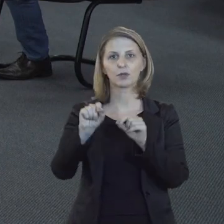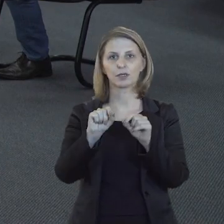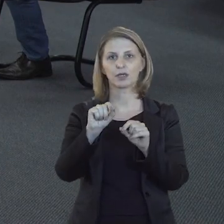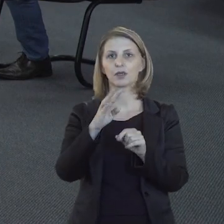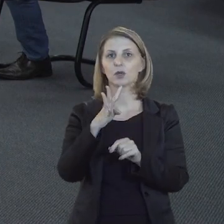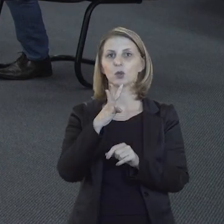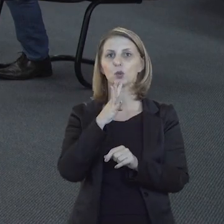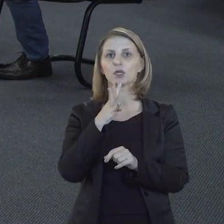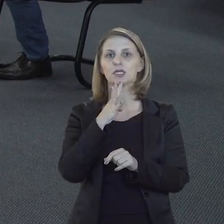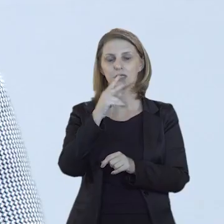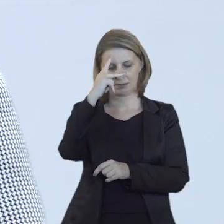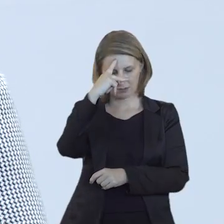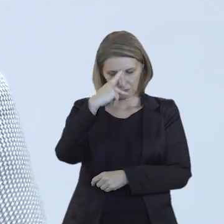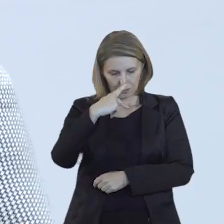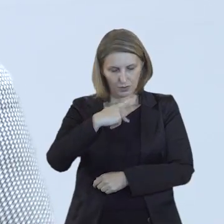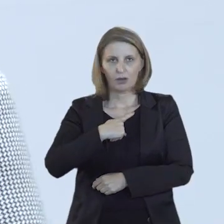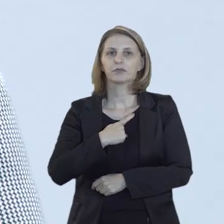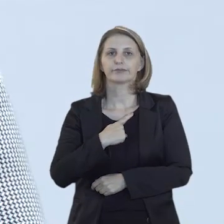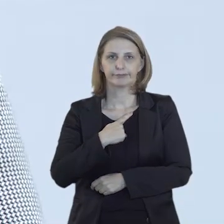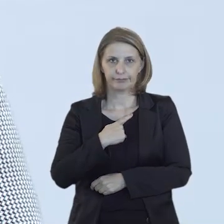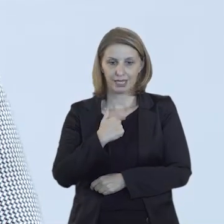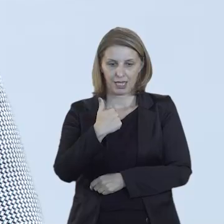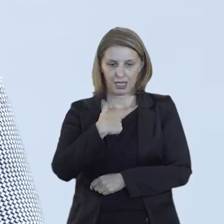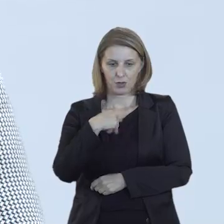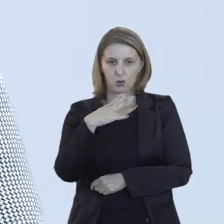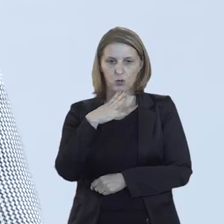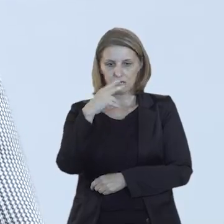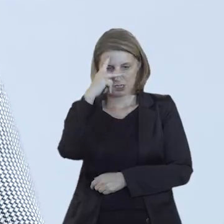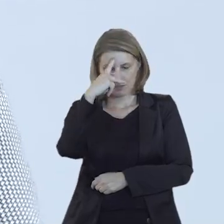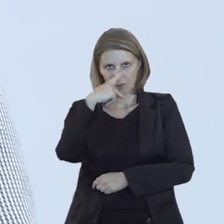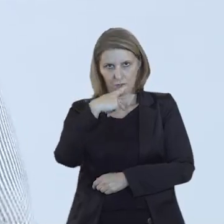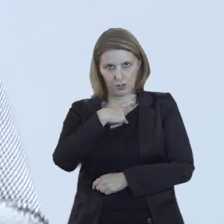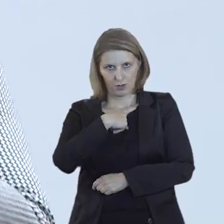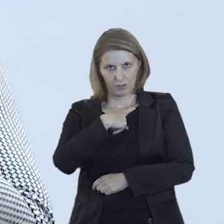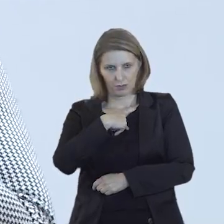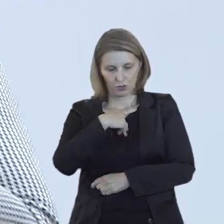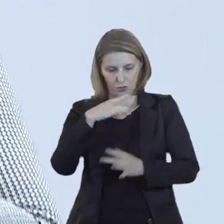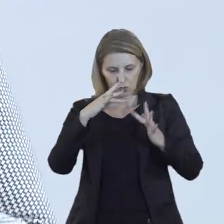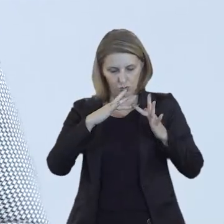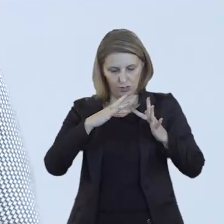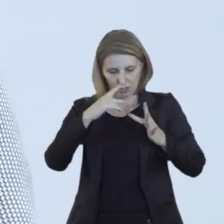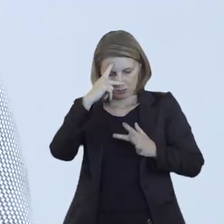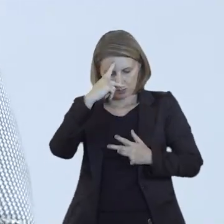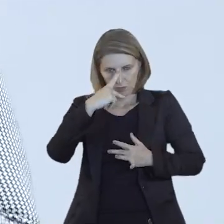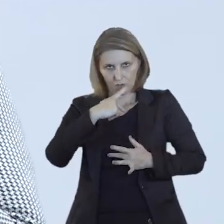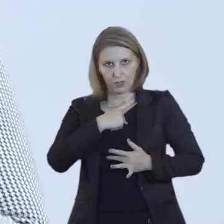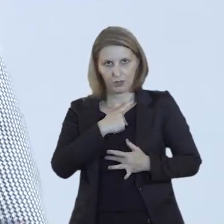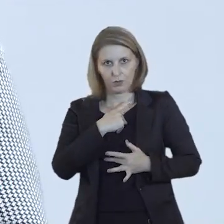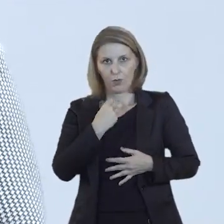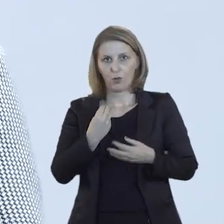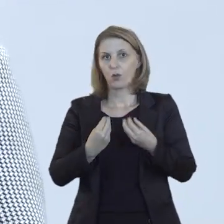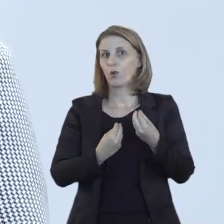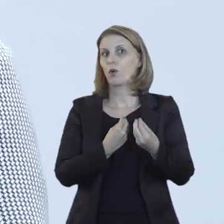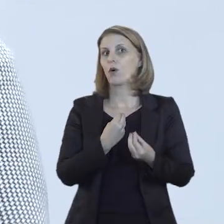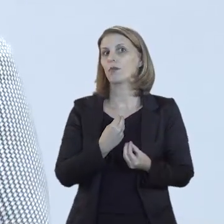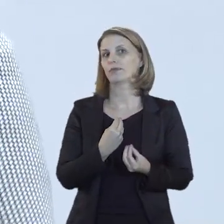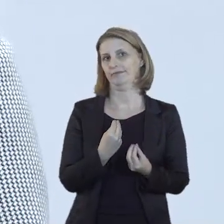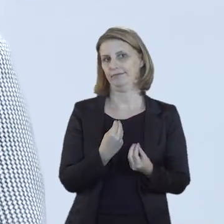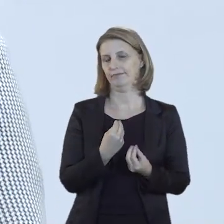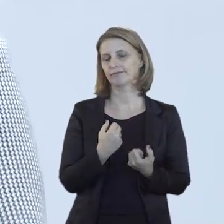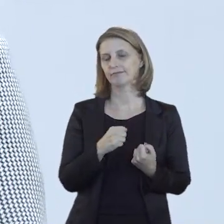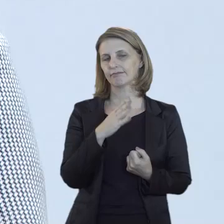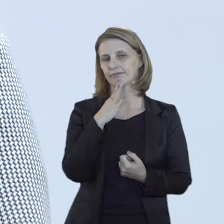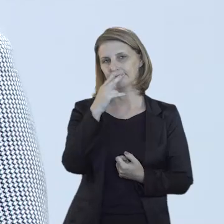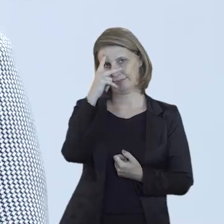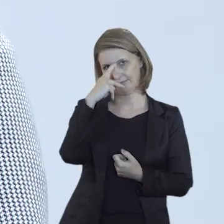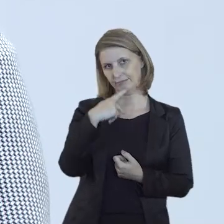a chave para tudo isso que a gente está falando é o autoconhecimento. Né? É necessário que eu me conheça, que eu entre em contato comigo mesma. E eu só vou